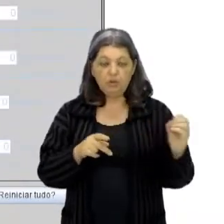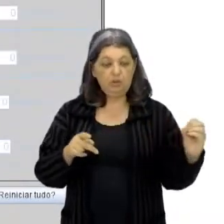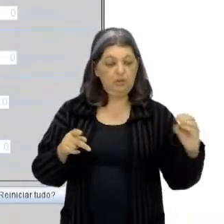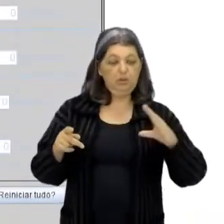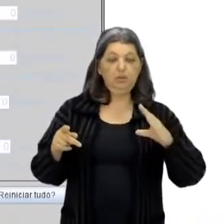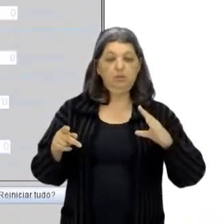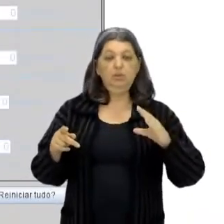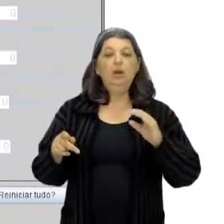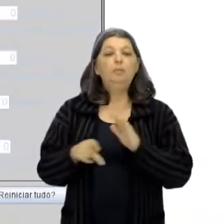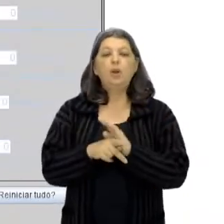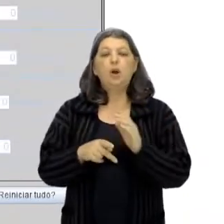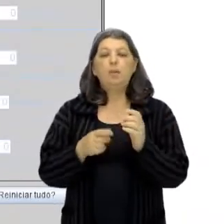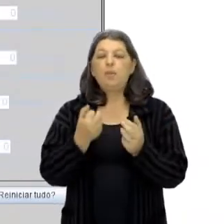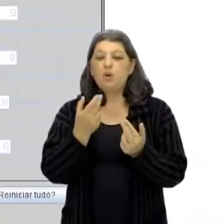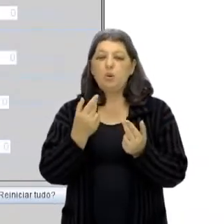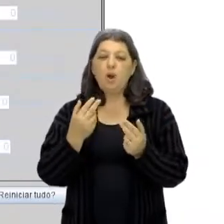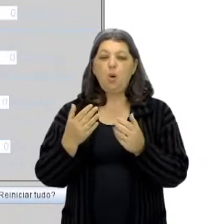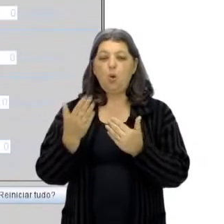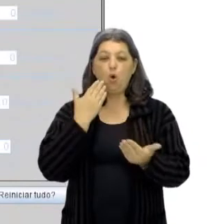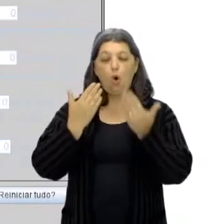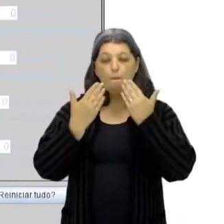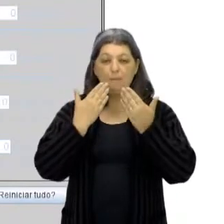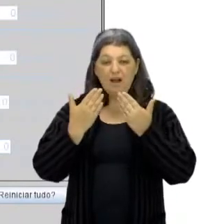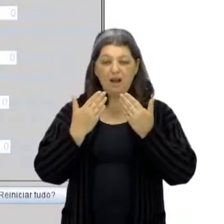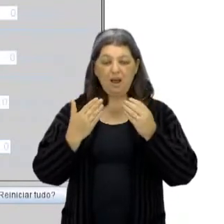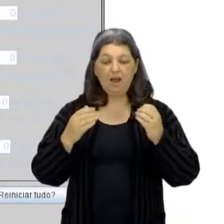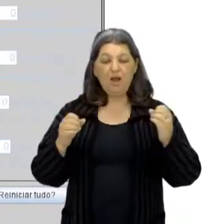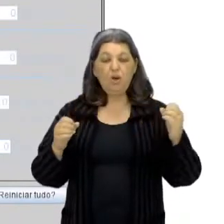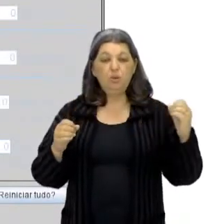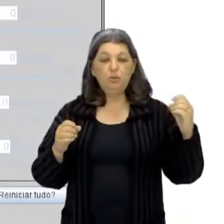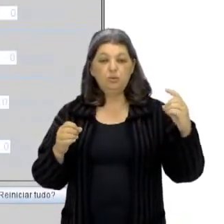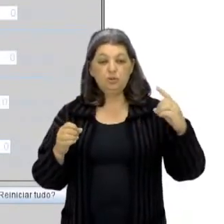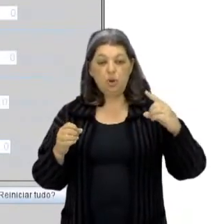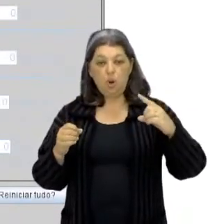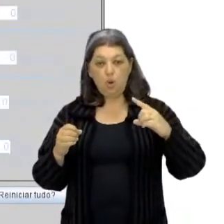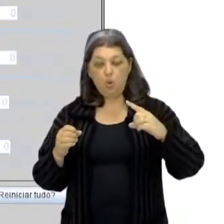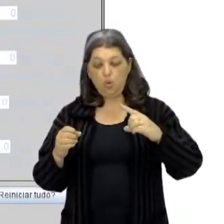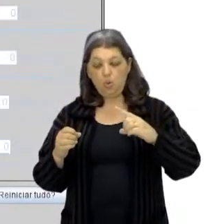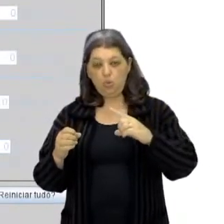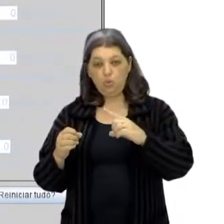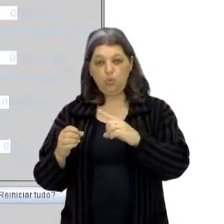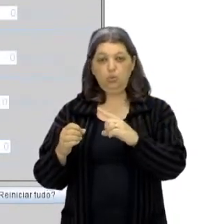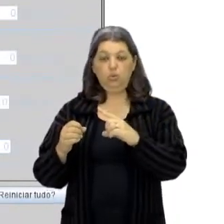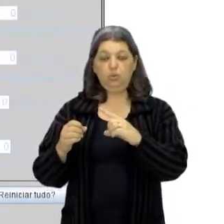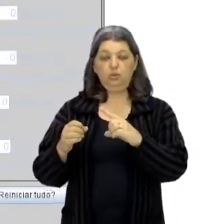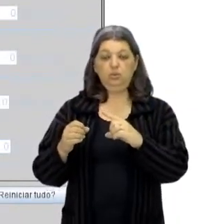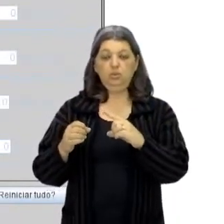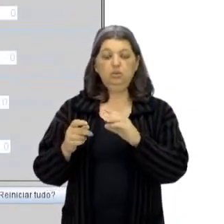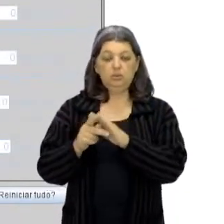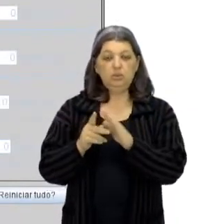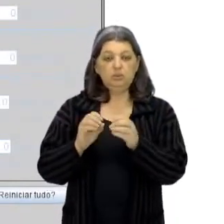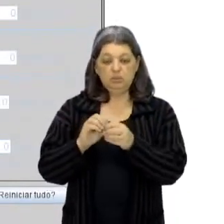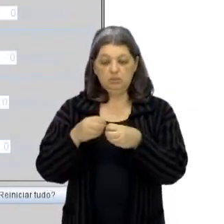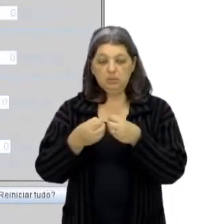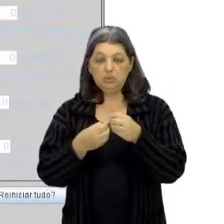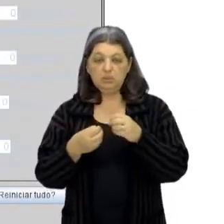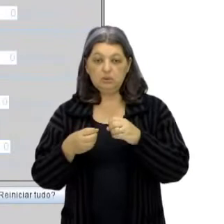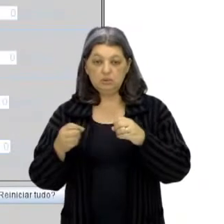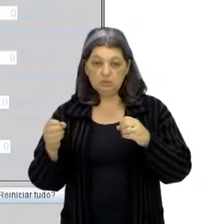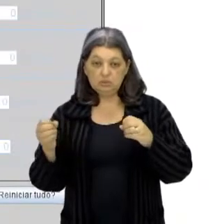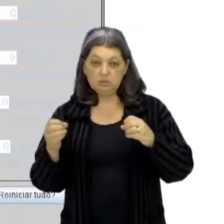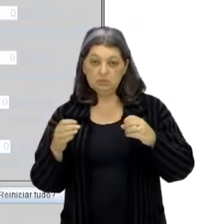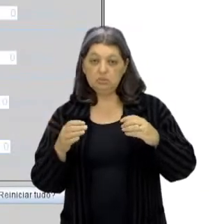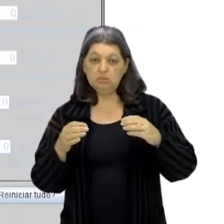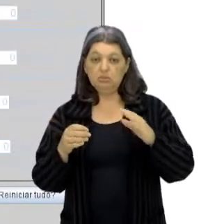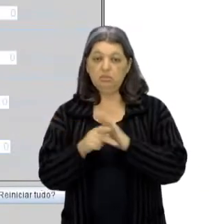que vem do Sol, e ele tem ali uma participação, ele consegue... ele consegue refletir,